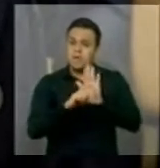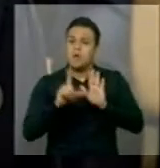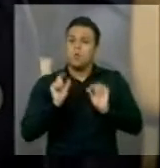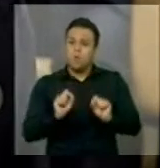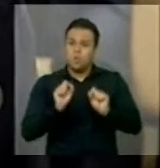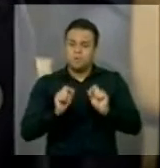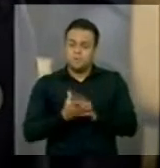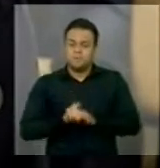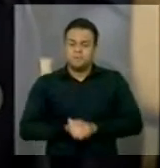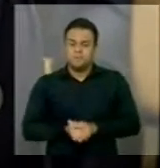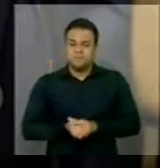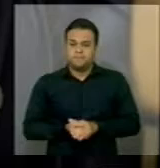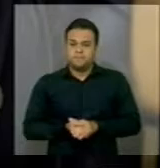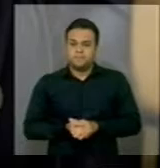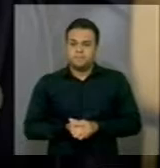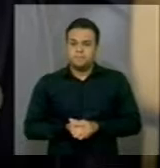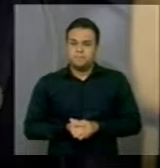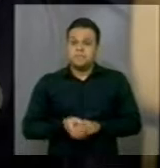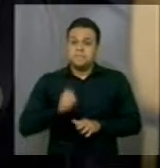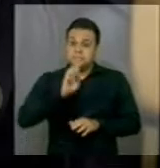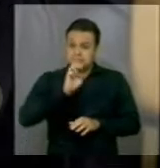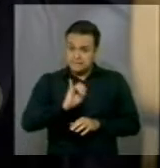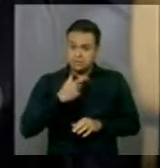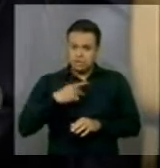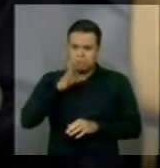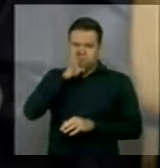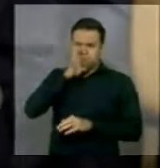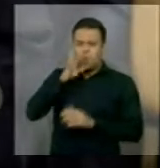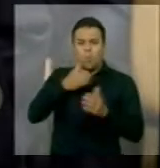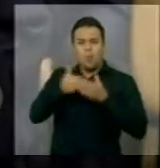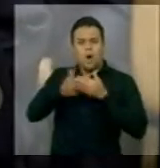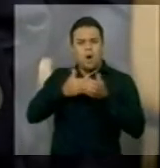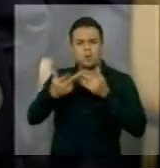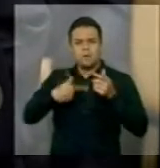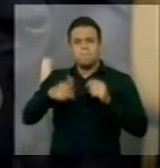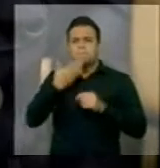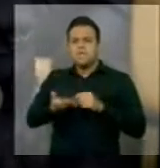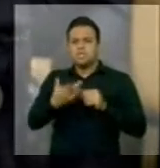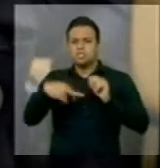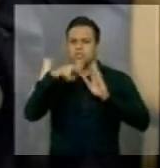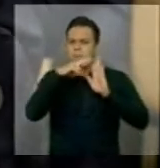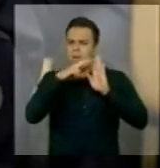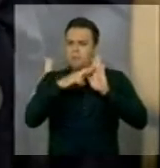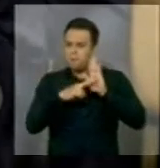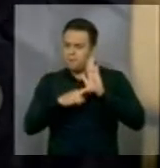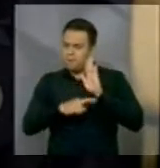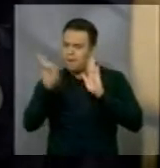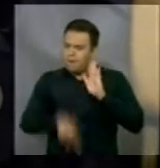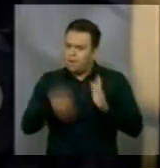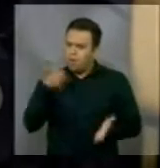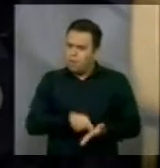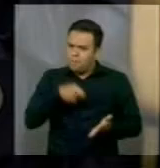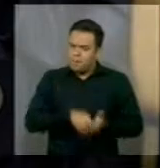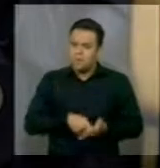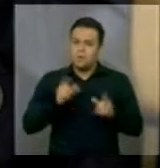a circunstância de que, uma vez inobservados qualquer um desses requisitos, há expressamente uma